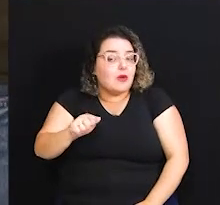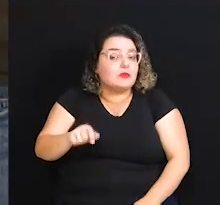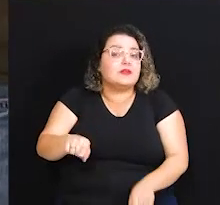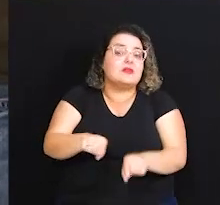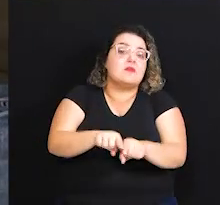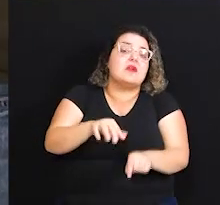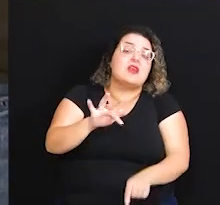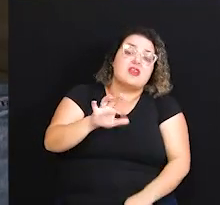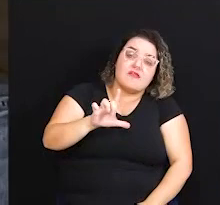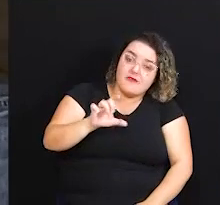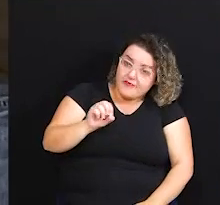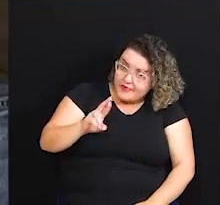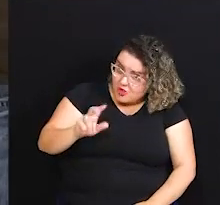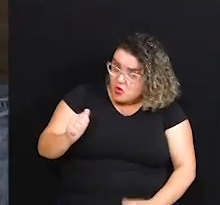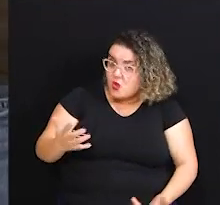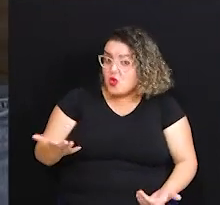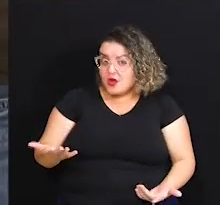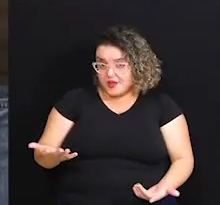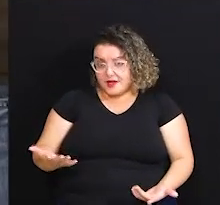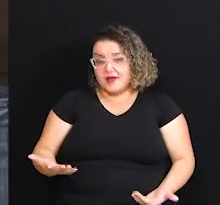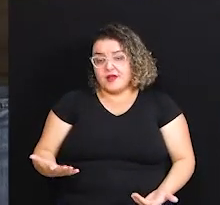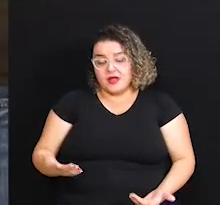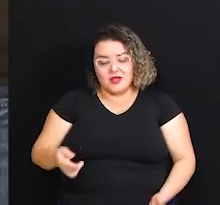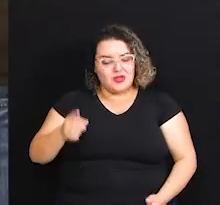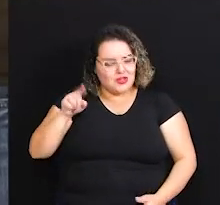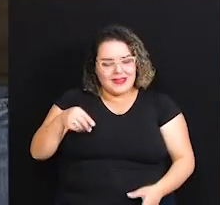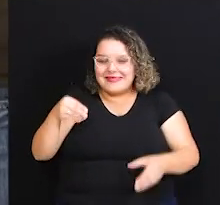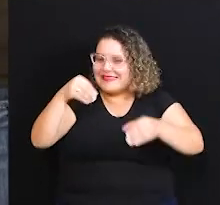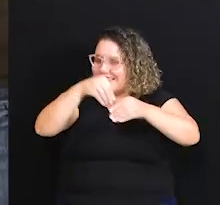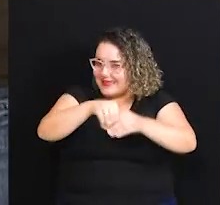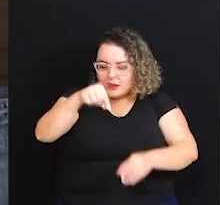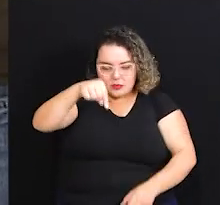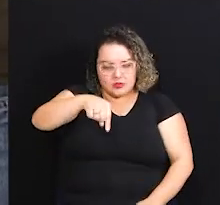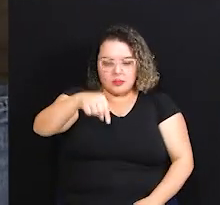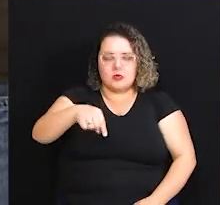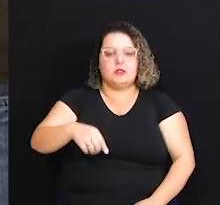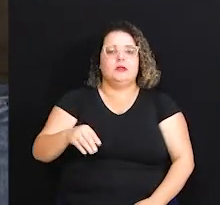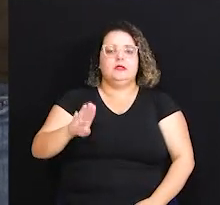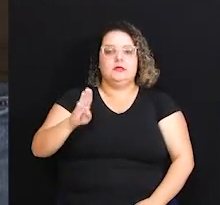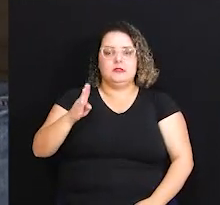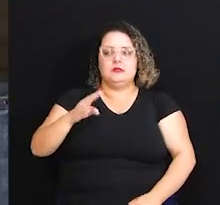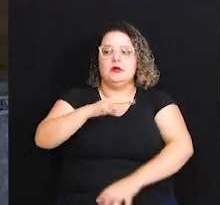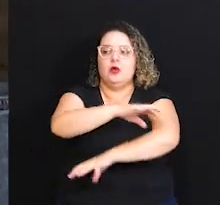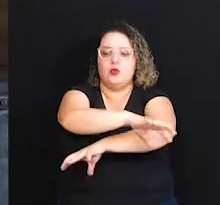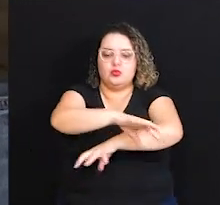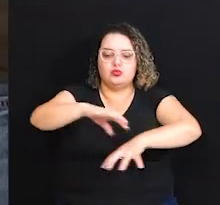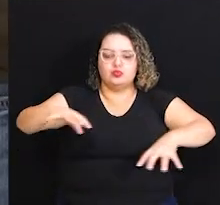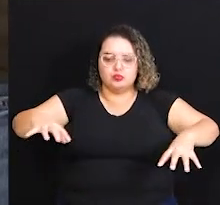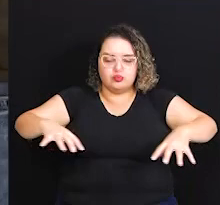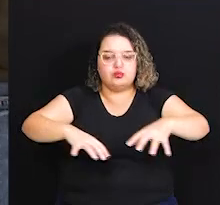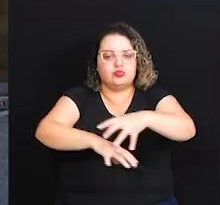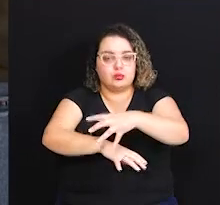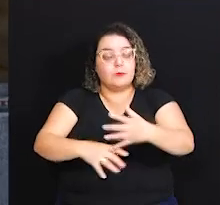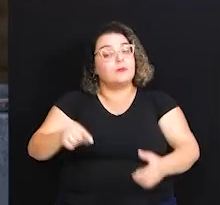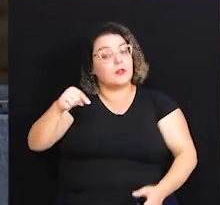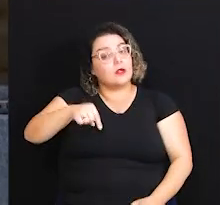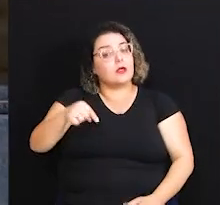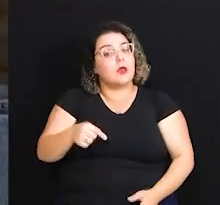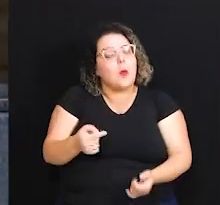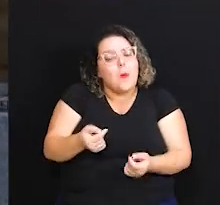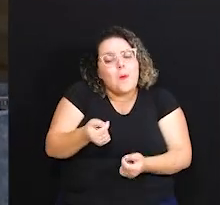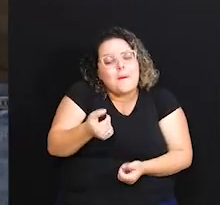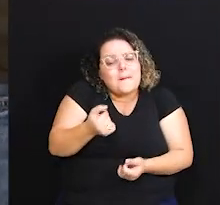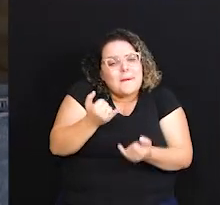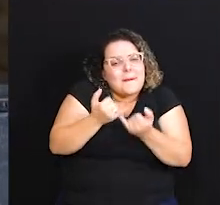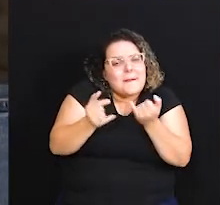delas até presentes só dentro desse bioma mesmo. E aqui, como sendo um fragmento,